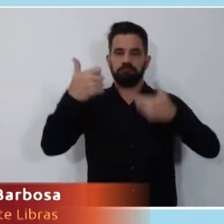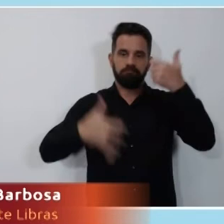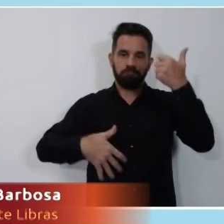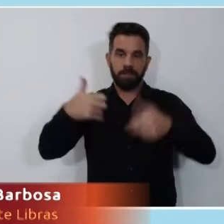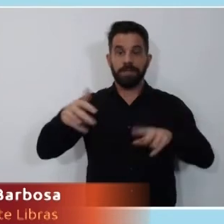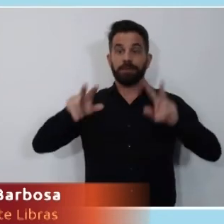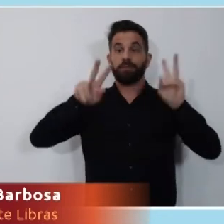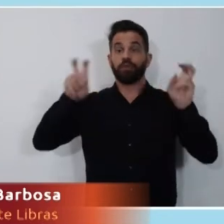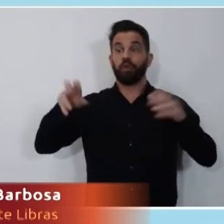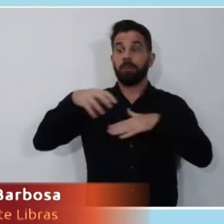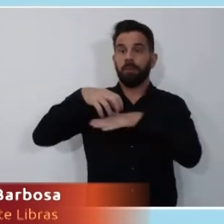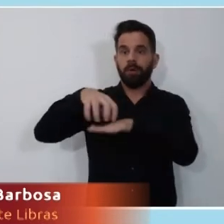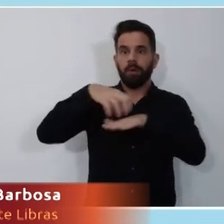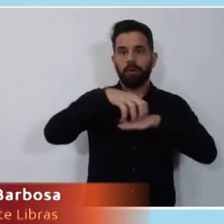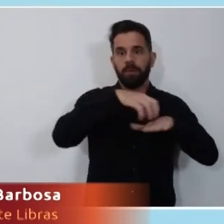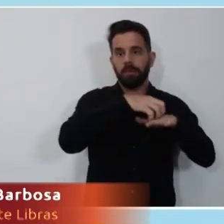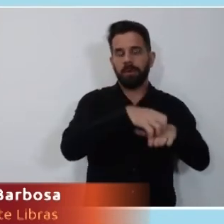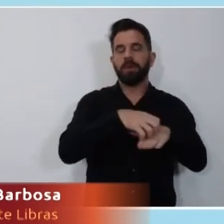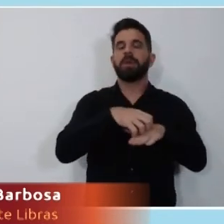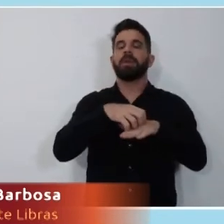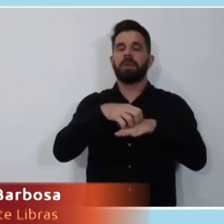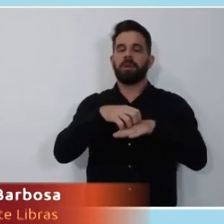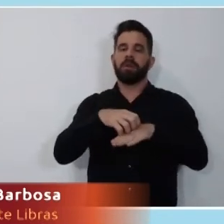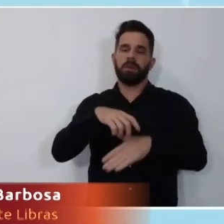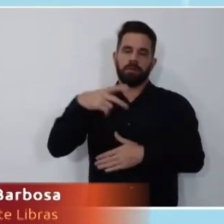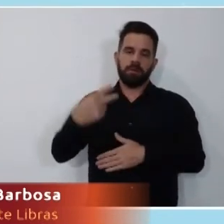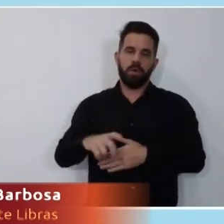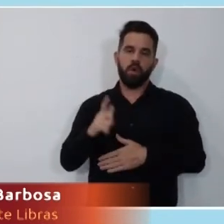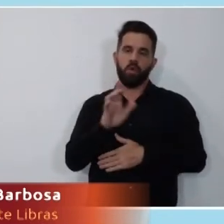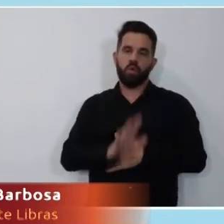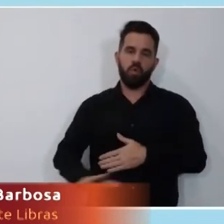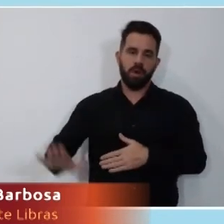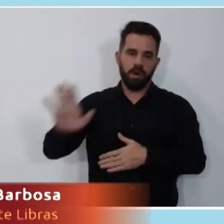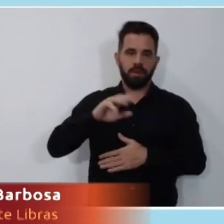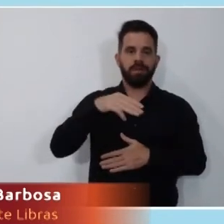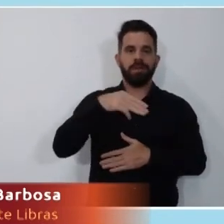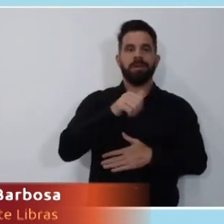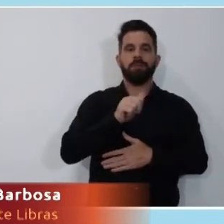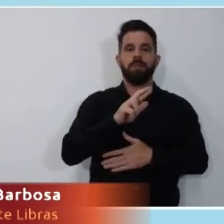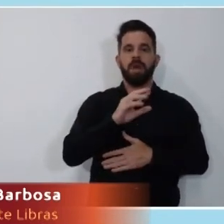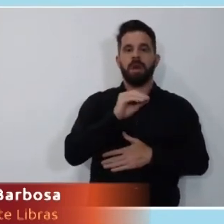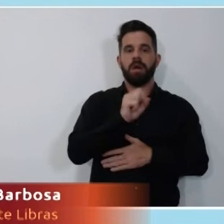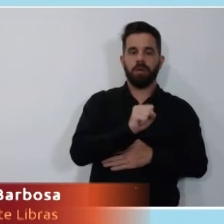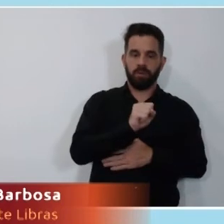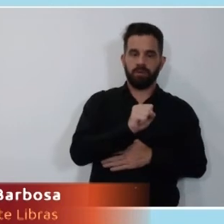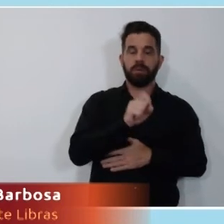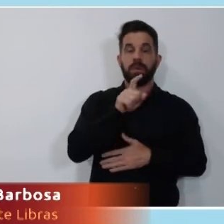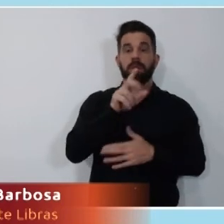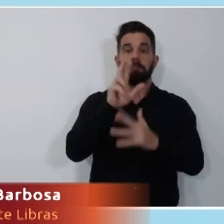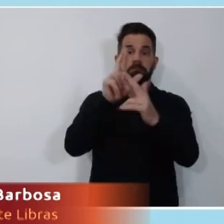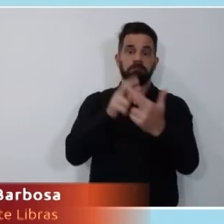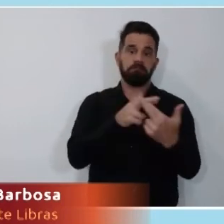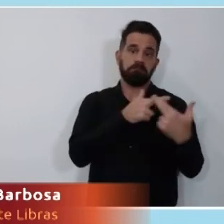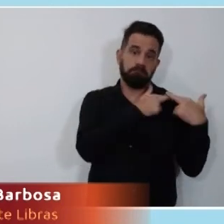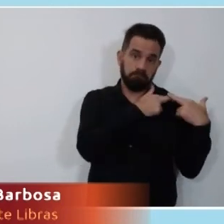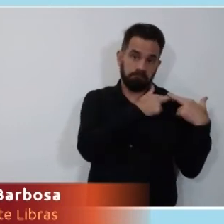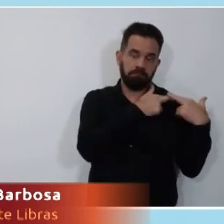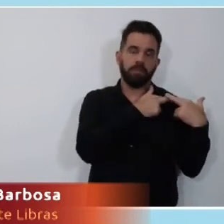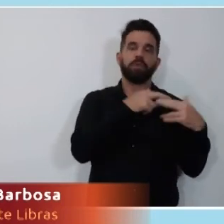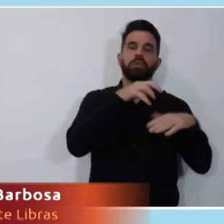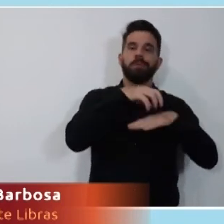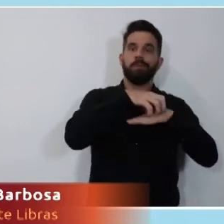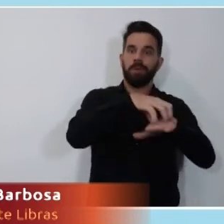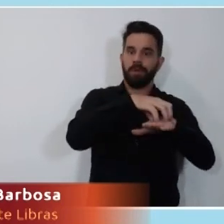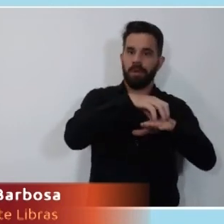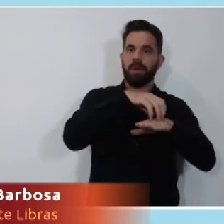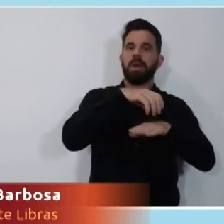mobilidade urbana, o Marcos Vilas Boas, que é superintendente de mobilidade urbana de Goiânia, e o Rony Marcelo